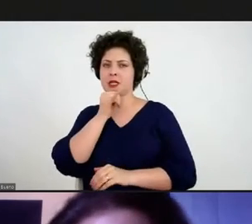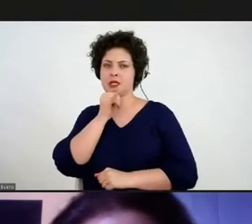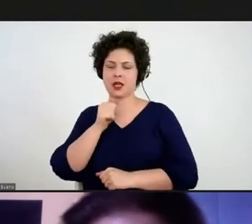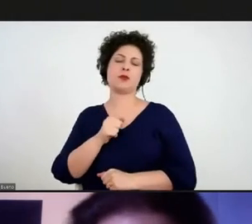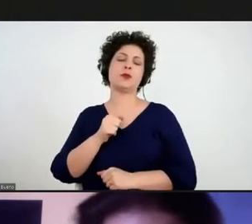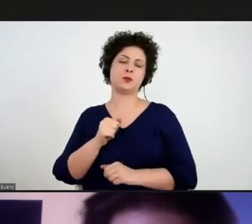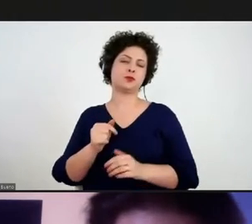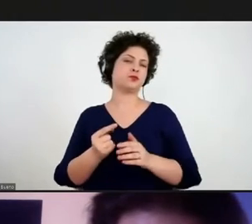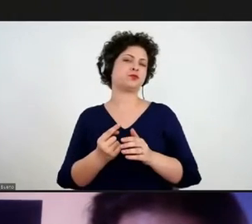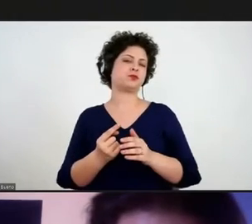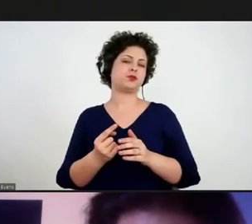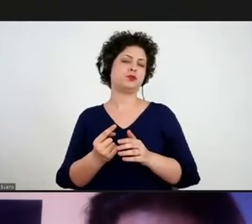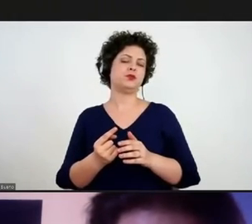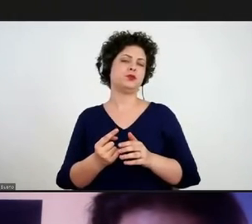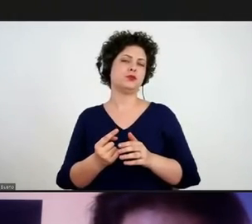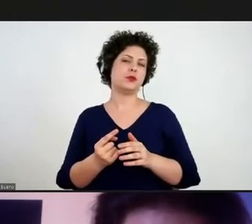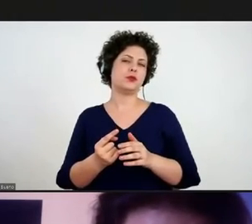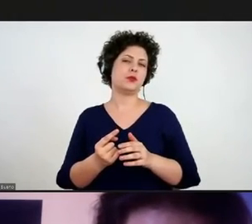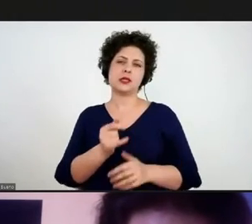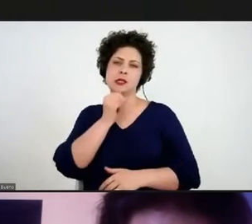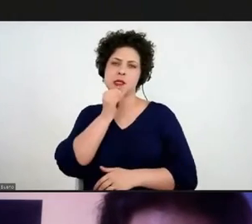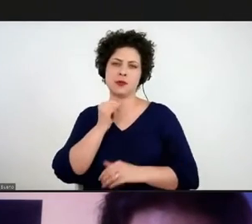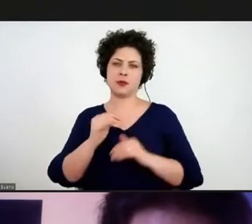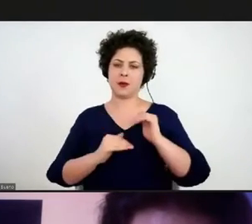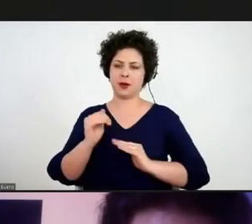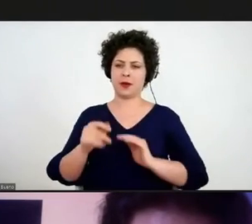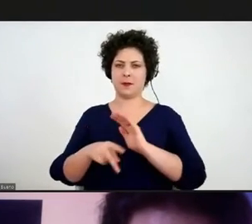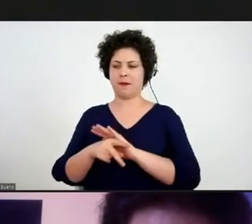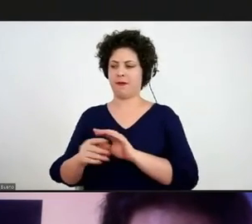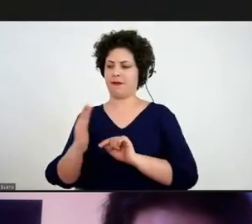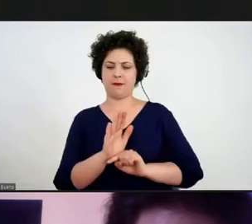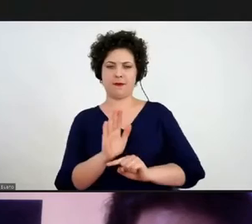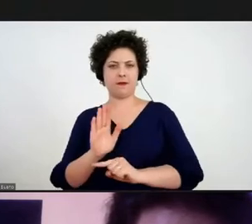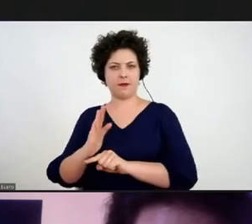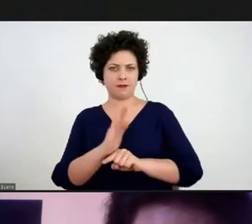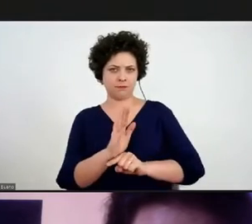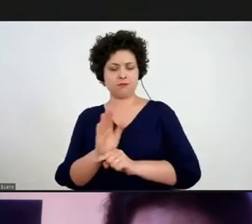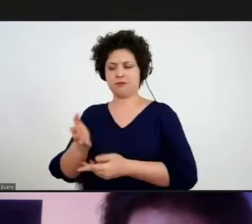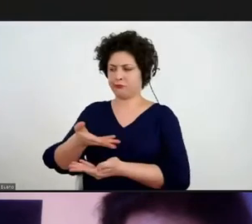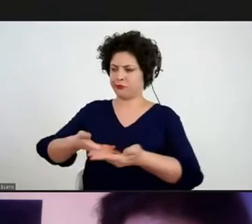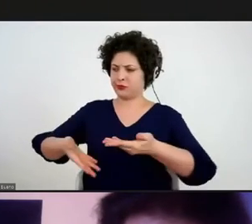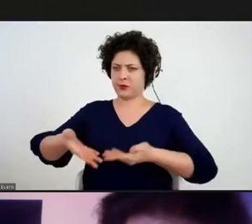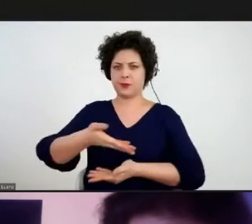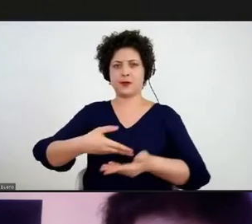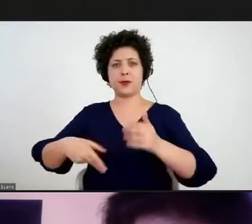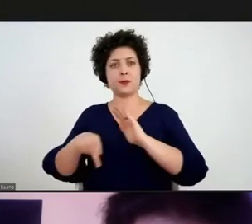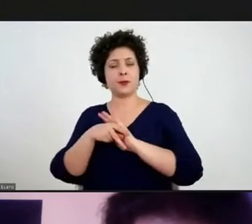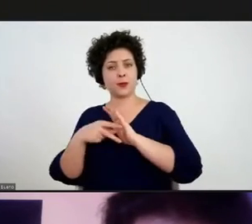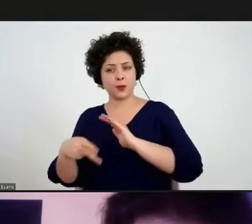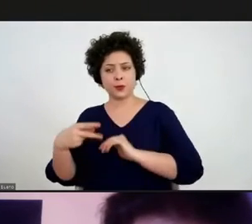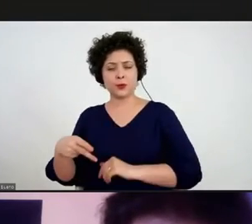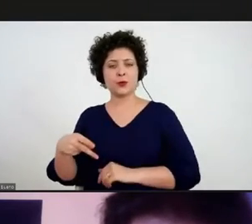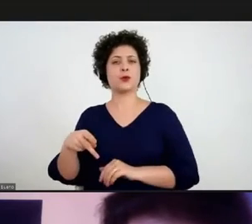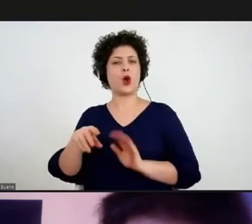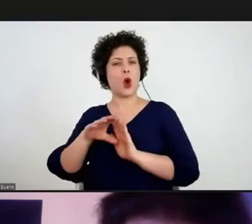quais, inclusive, são as práticas colaborativas, que o próprio